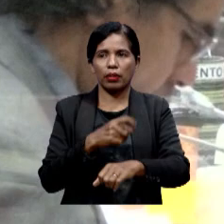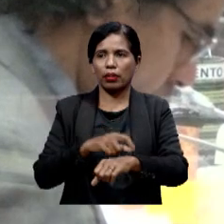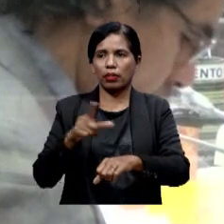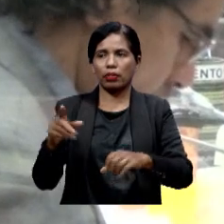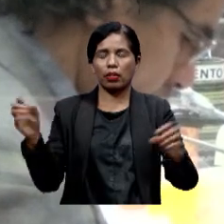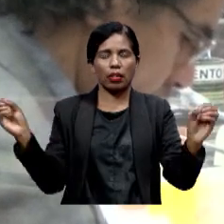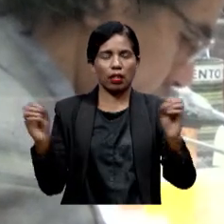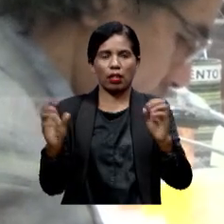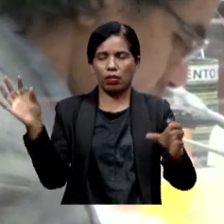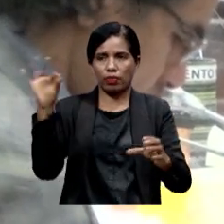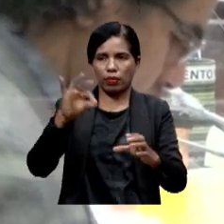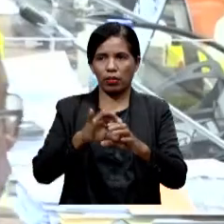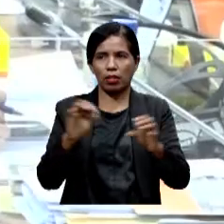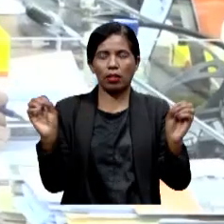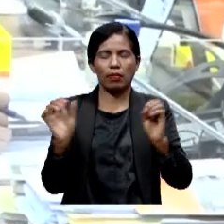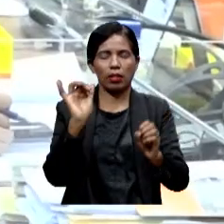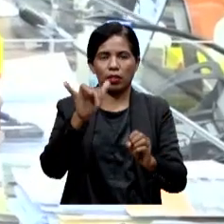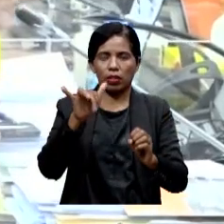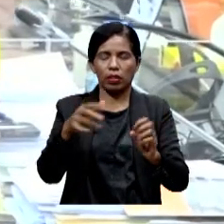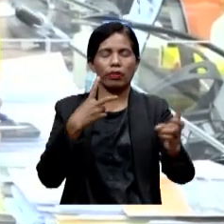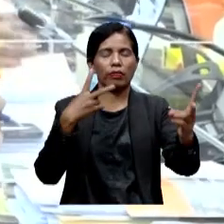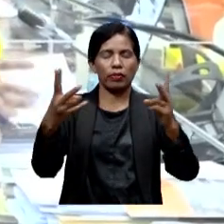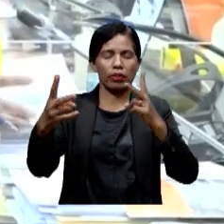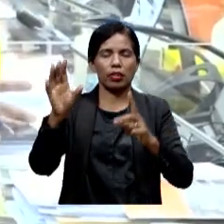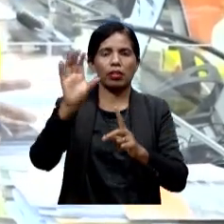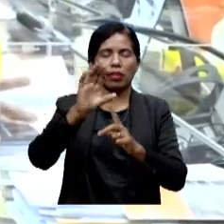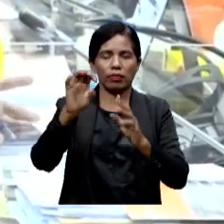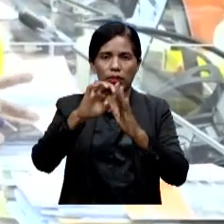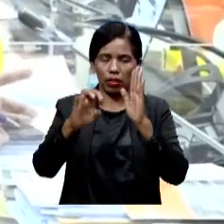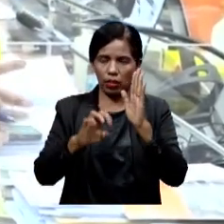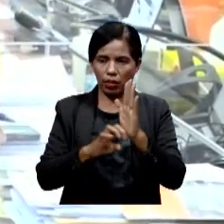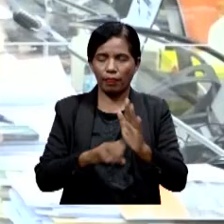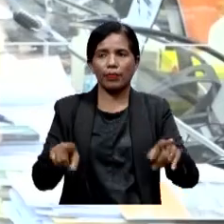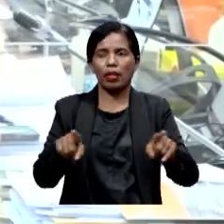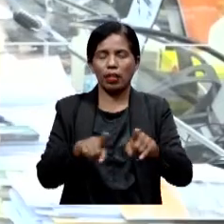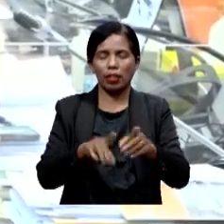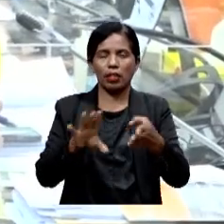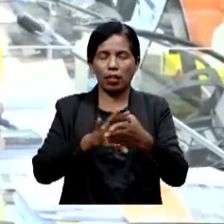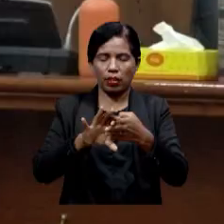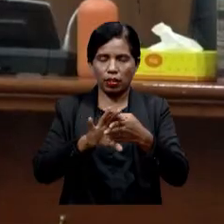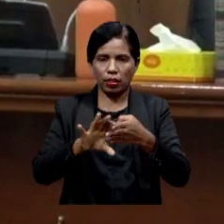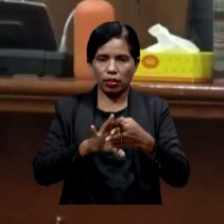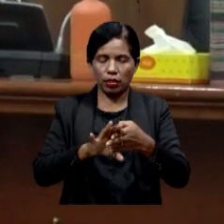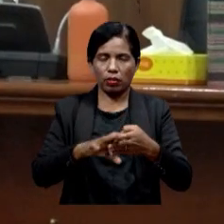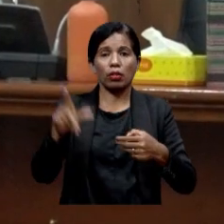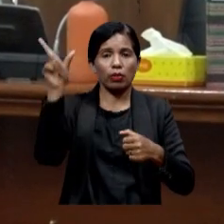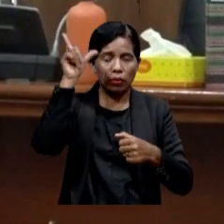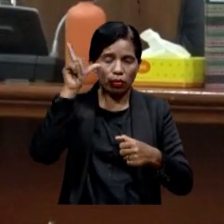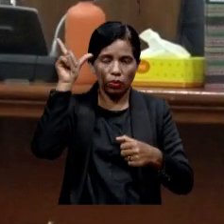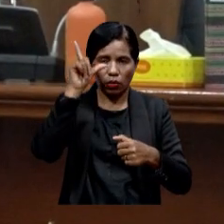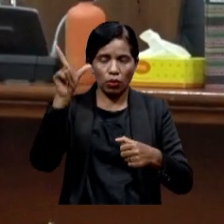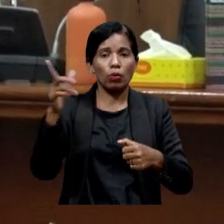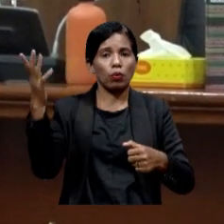voto contra, onde lhe autoriza viagem ex-chefe de Estado. Hanesan é pedido ex-chefe de Estado Francisco Guterres